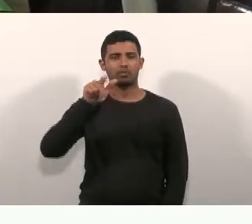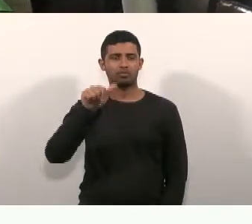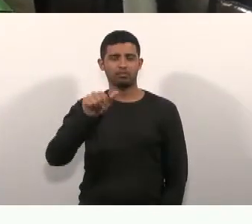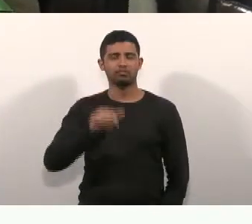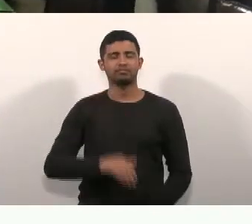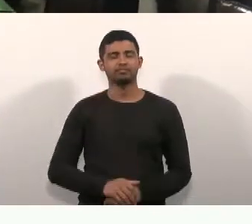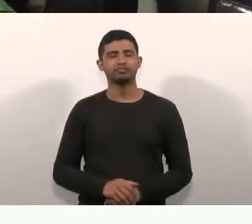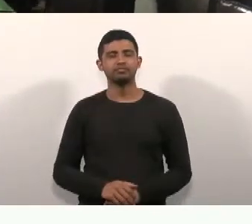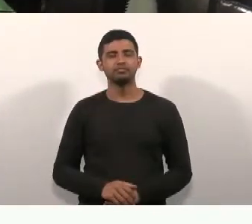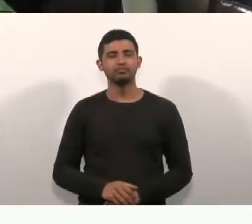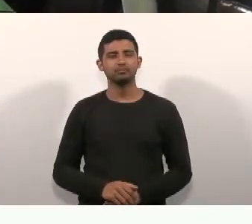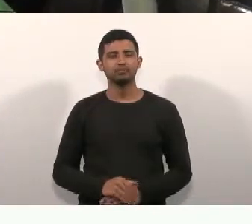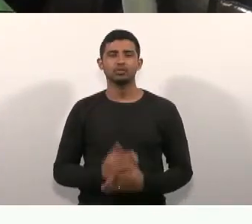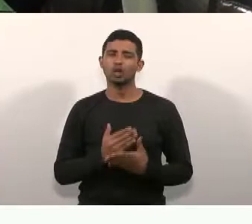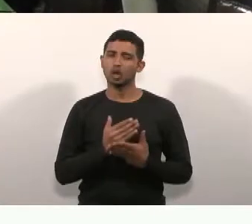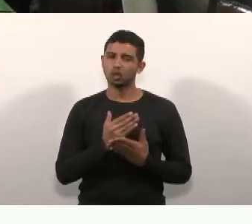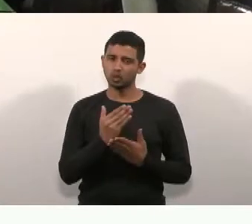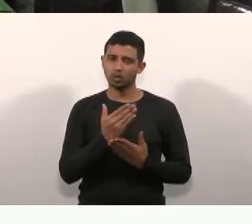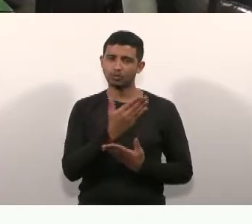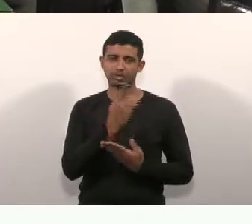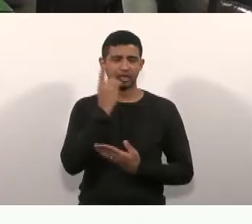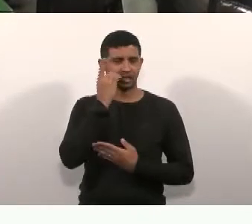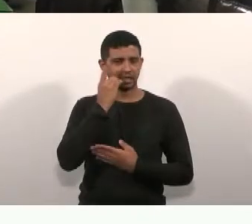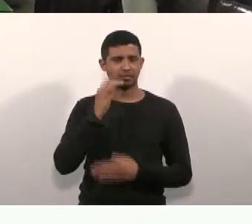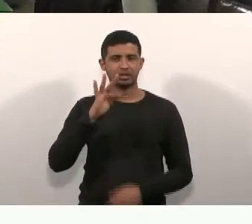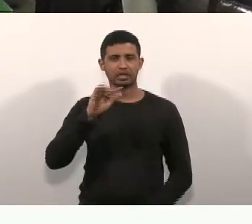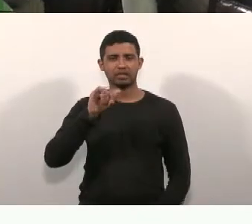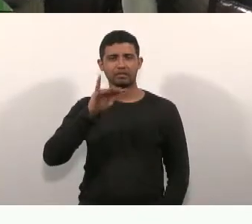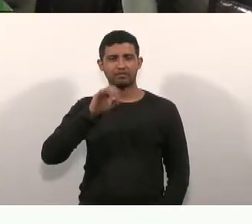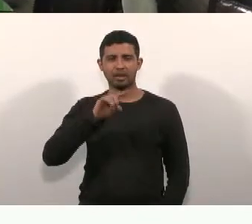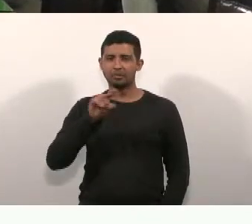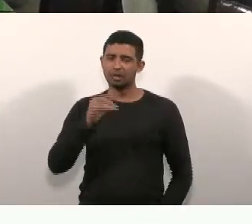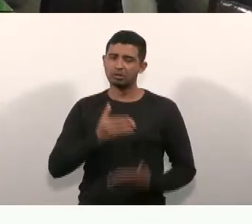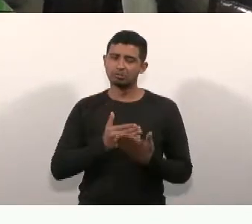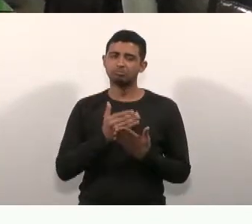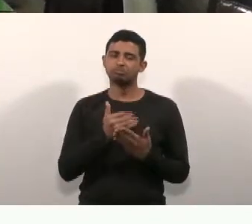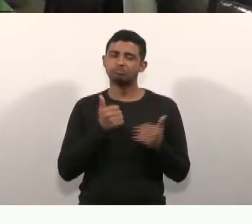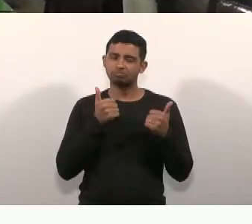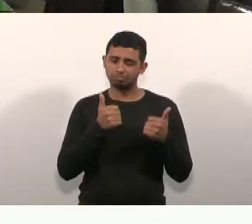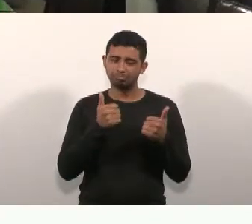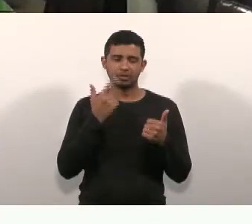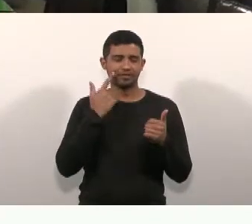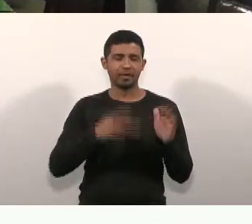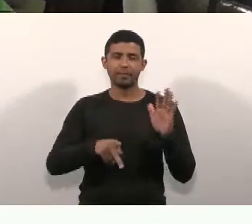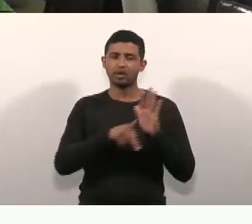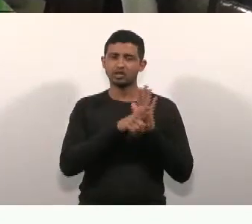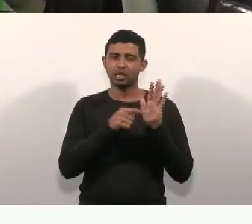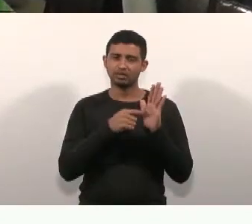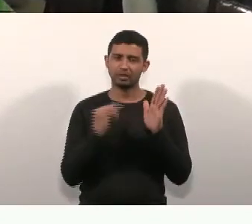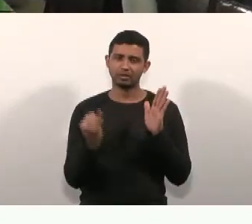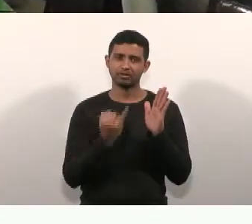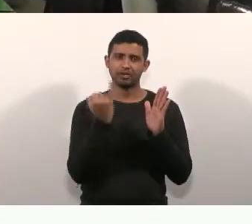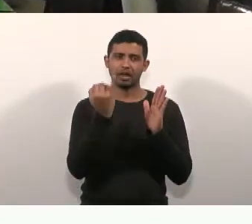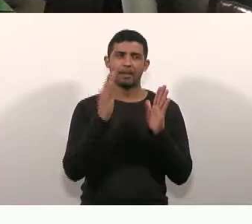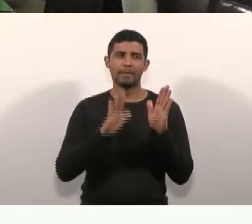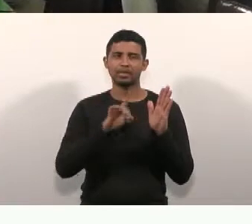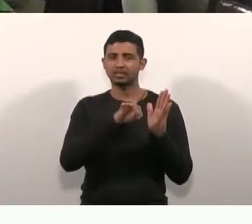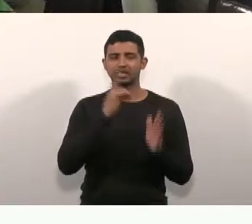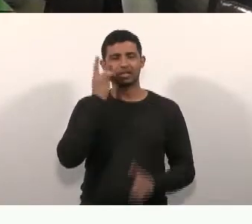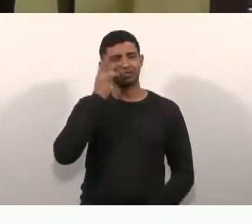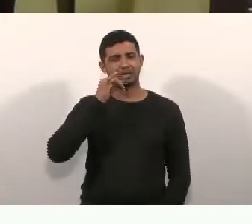A princípio, o deputado Fábio Silva foi feliz. Eu acho que o projeto é muito importante, mas como falou o deputado